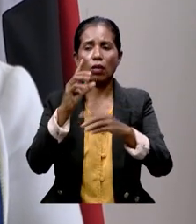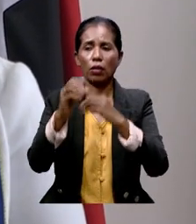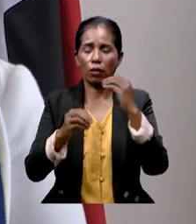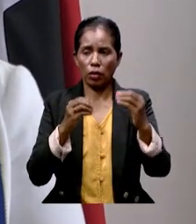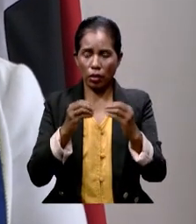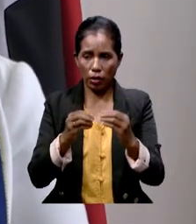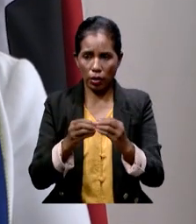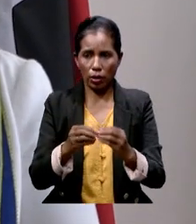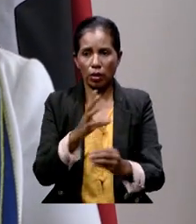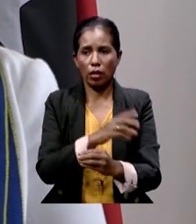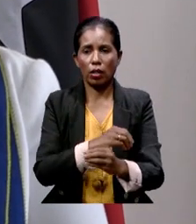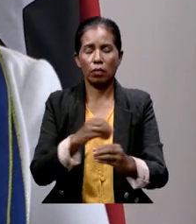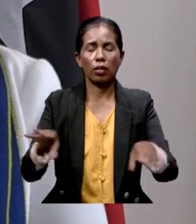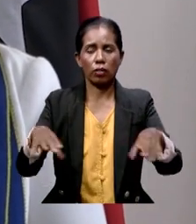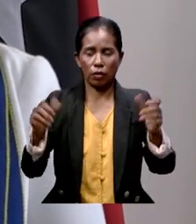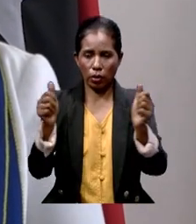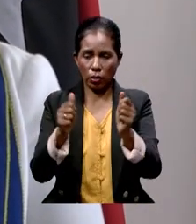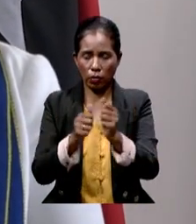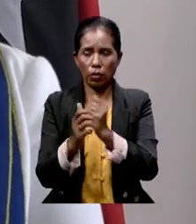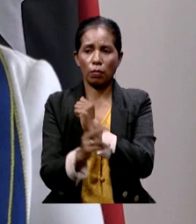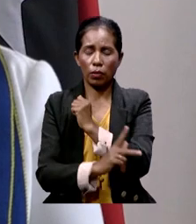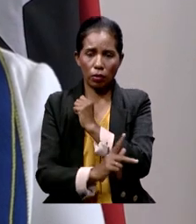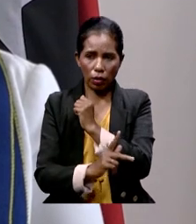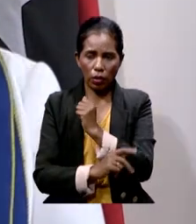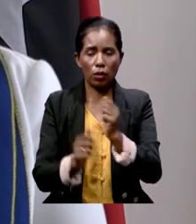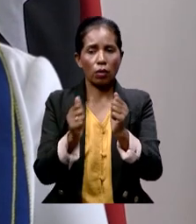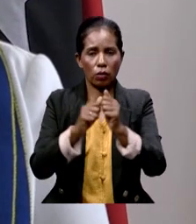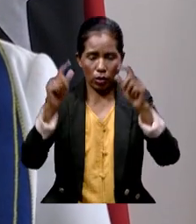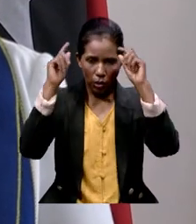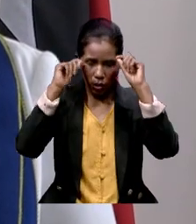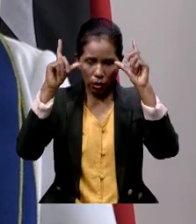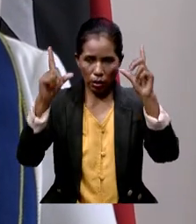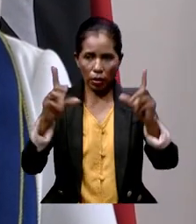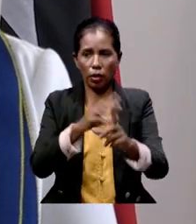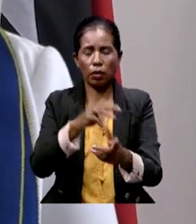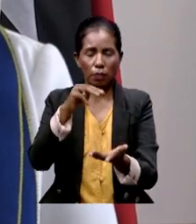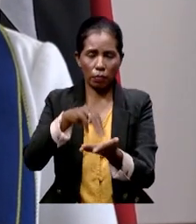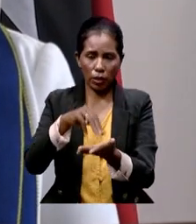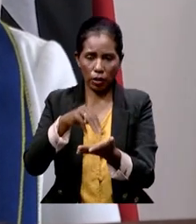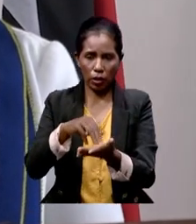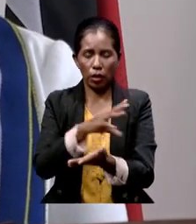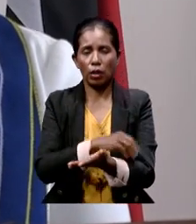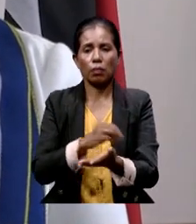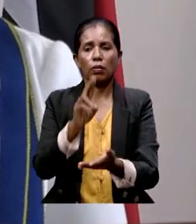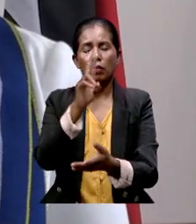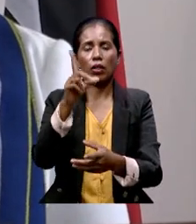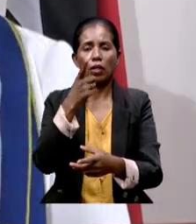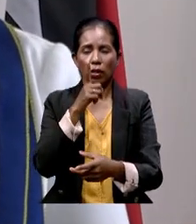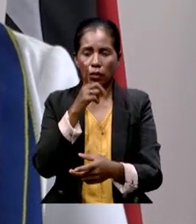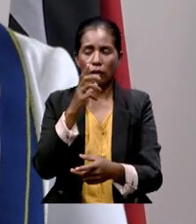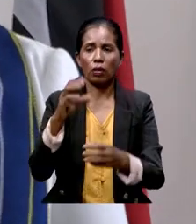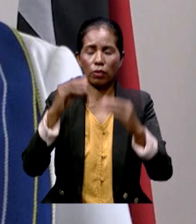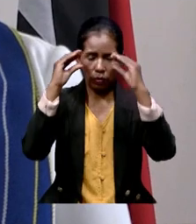sobre a área da cooperação entre Portugal e Timor em matéria de administração interna. Na formação